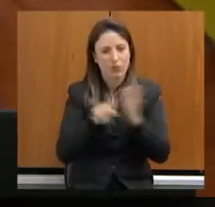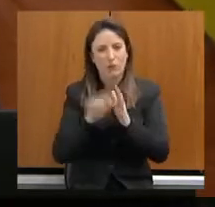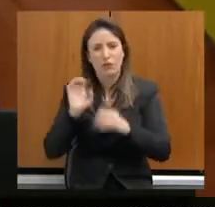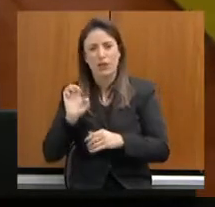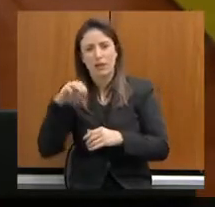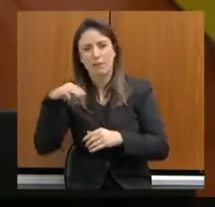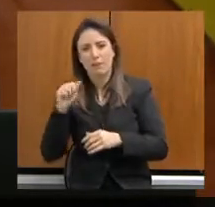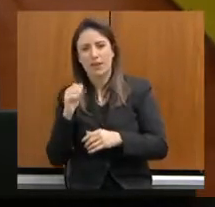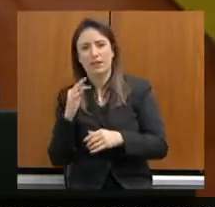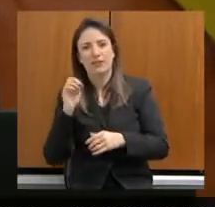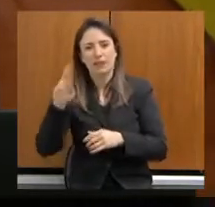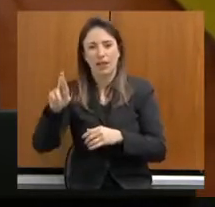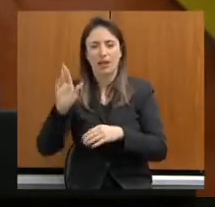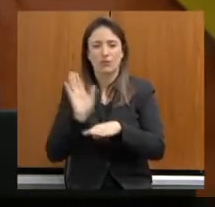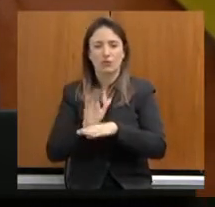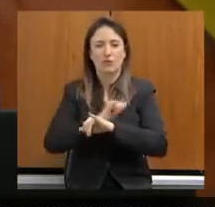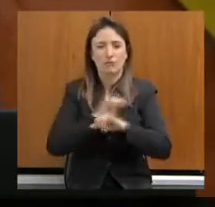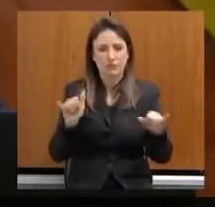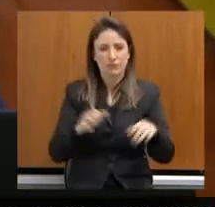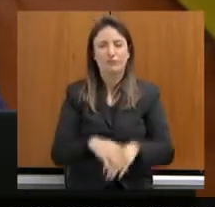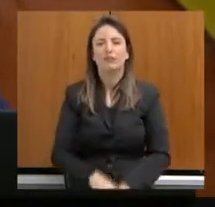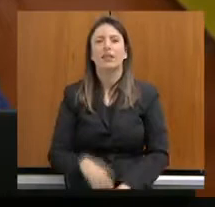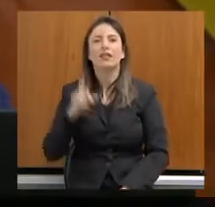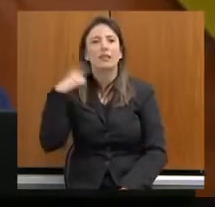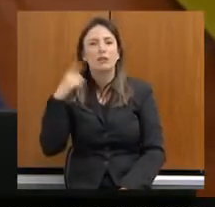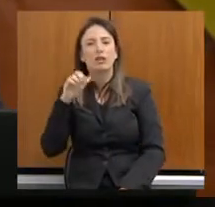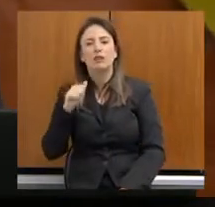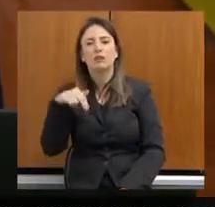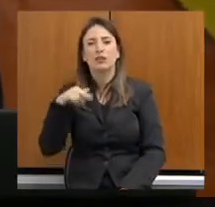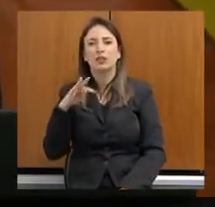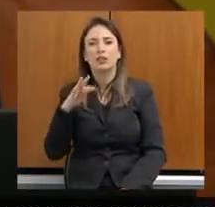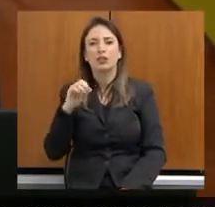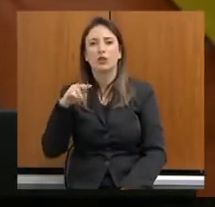deputado Antonio Carlos Arantes